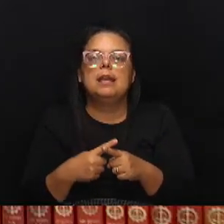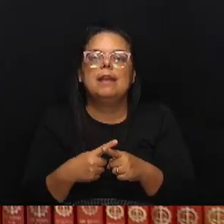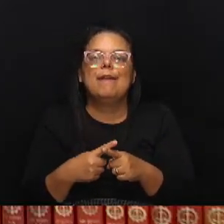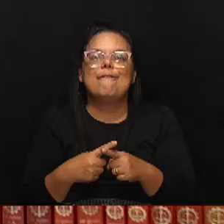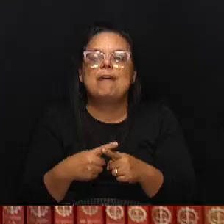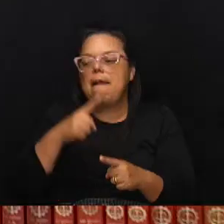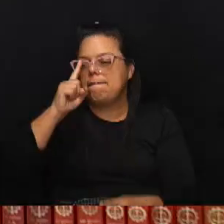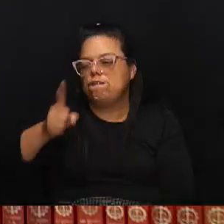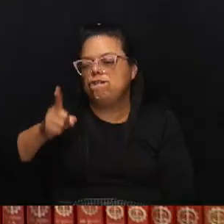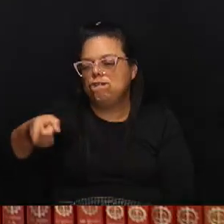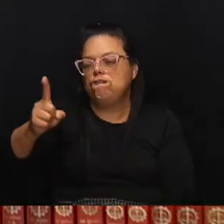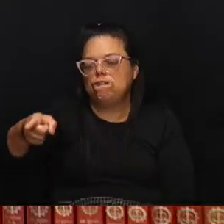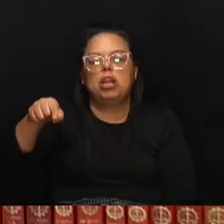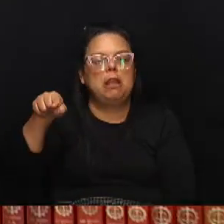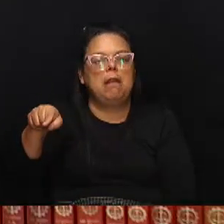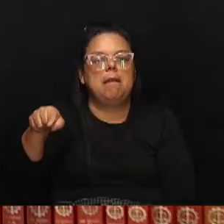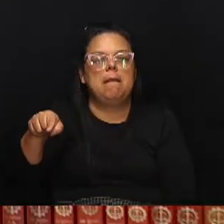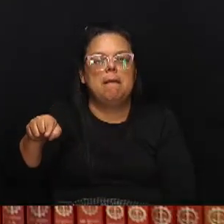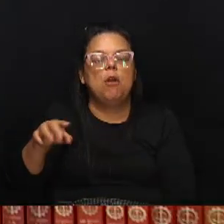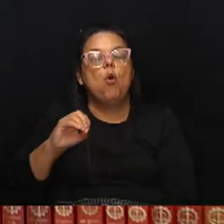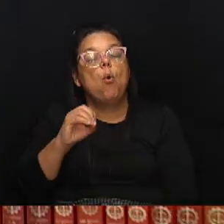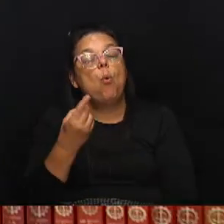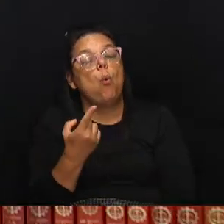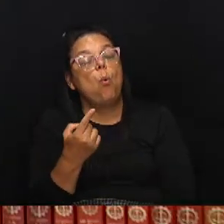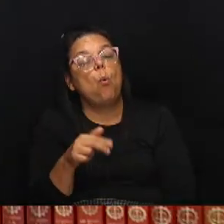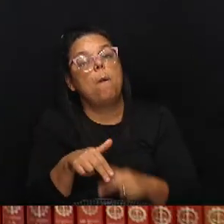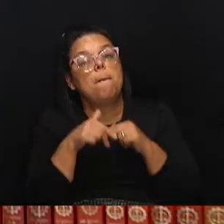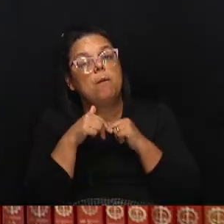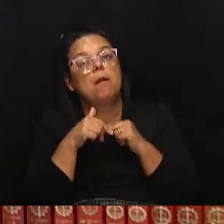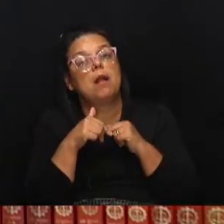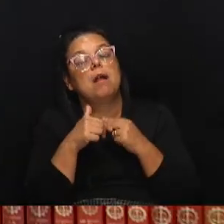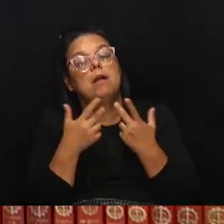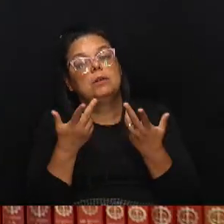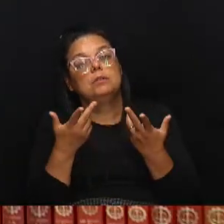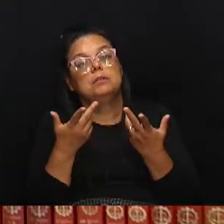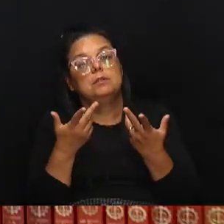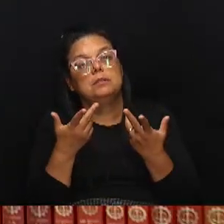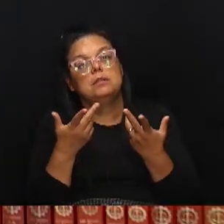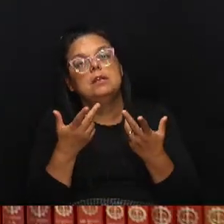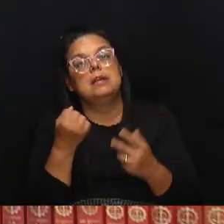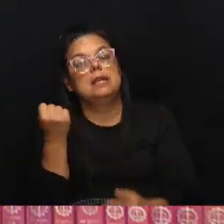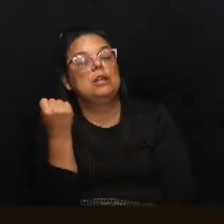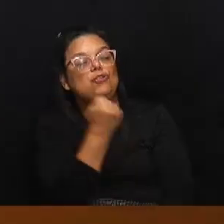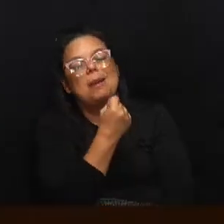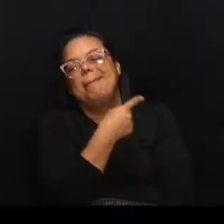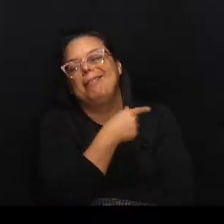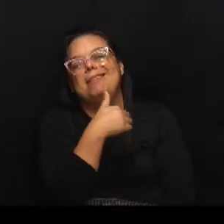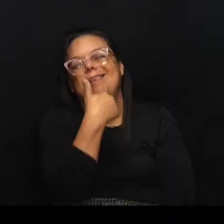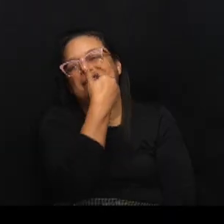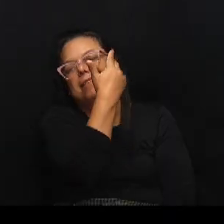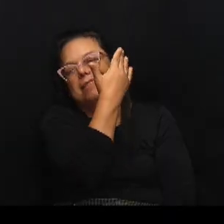física da Maria Jacinta ou por conta do homicídio que ele havia cometido.